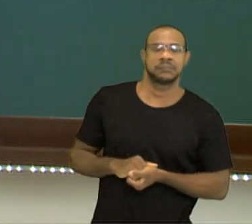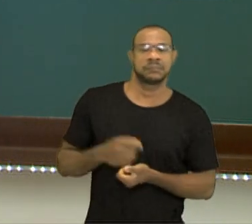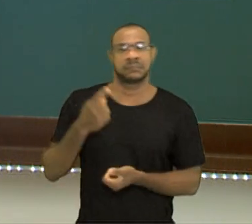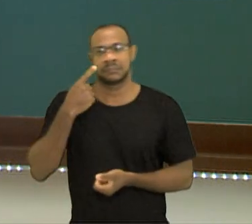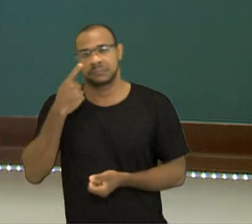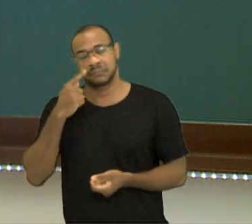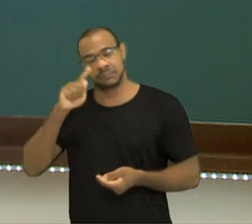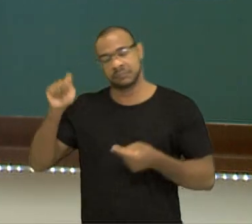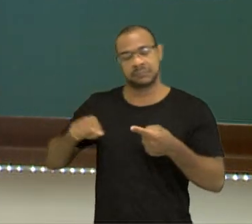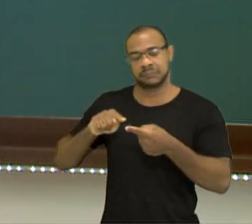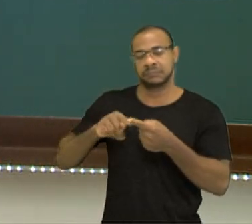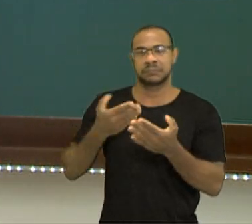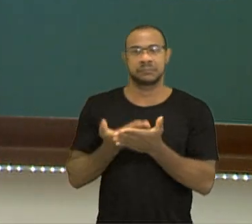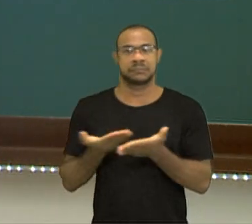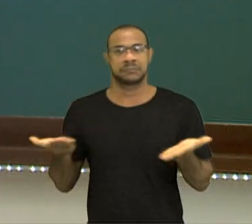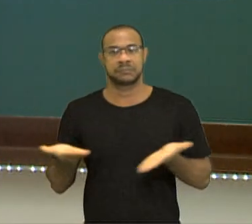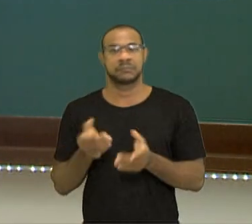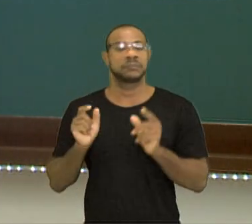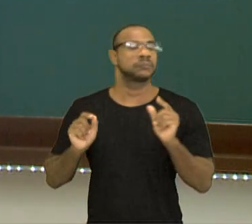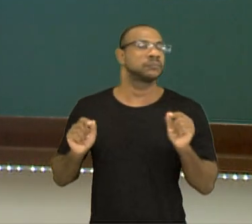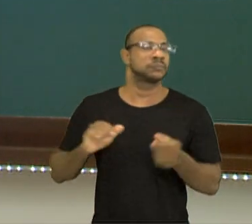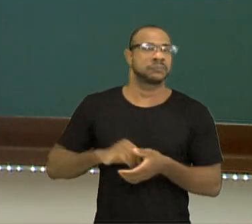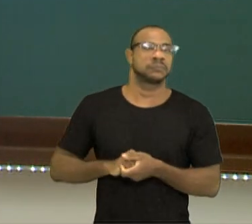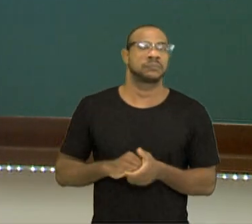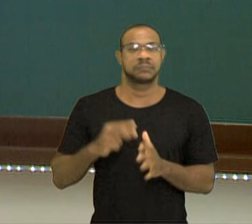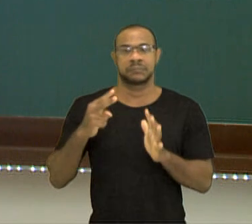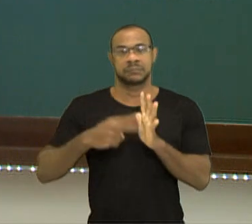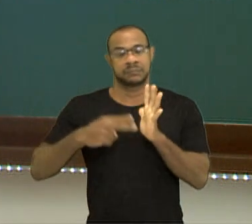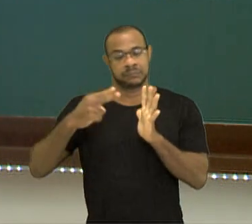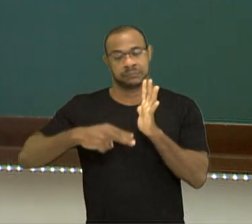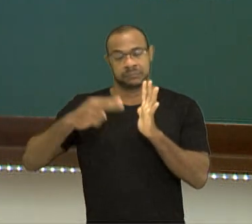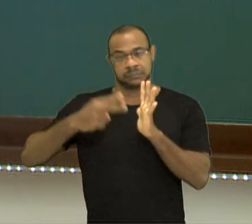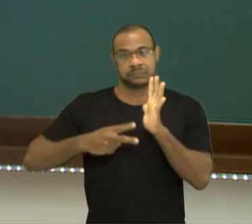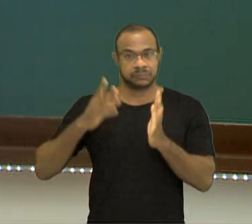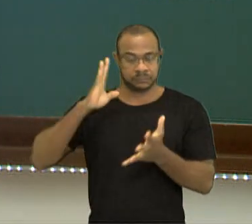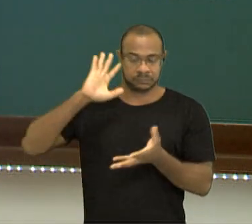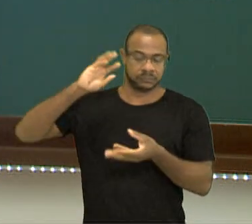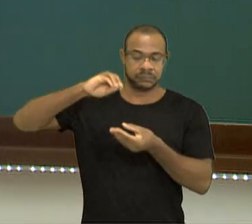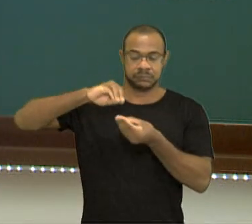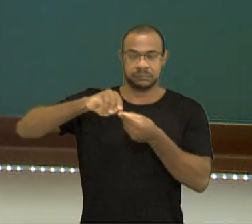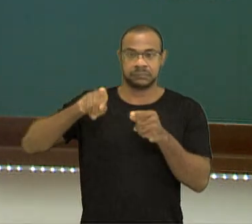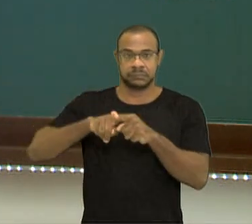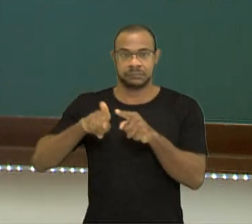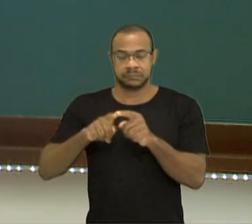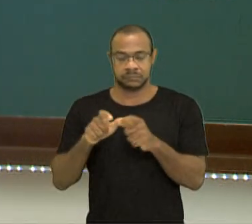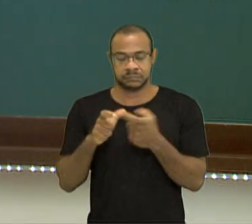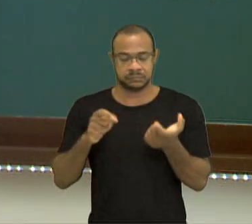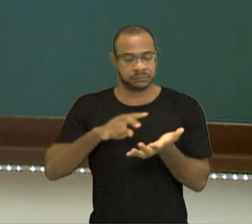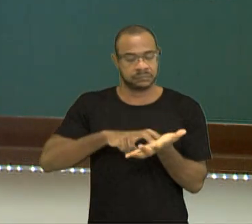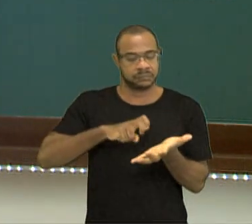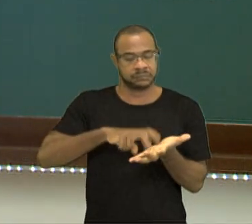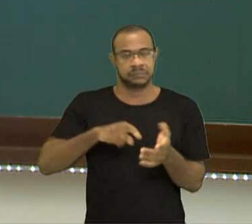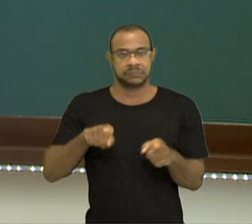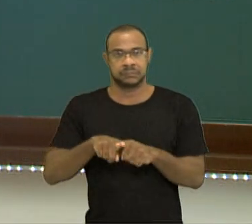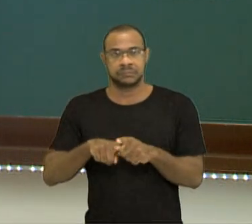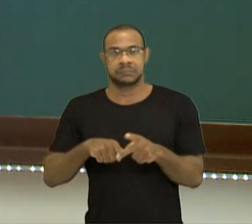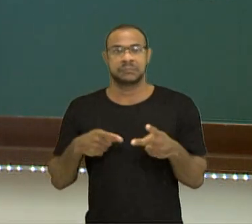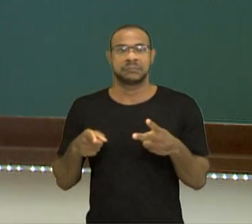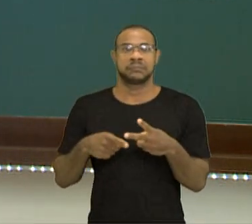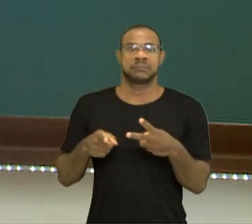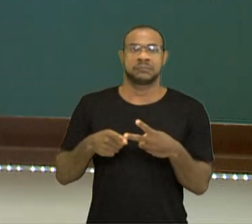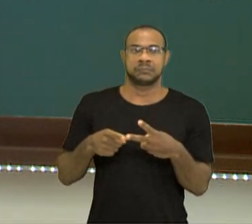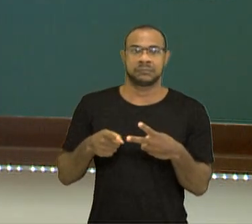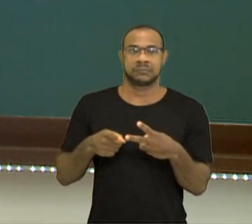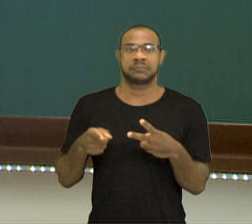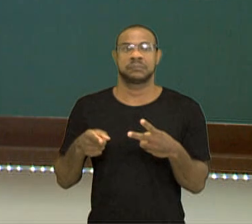nossos objetivos da aula de hoje? Leitura e interpretação, ampliação de vocabulário. Reparem que ampliação de vocabulário é em toda a aula,